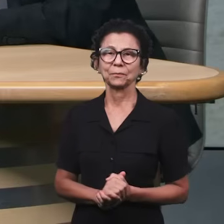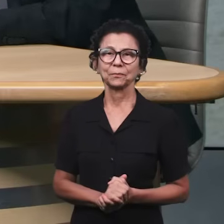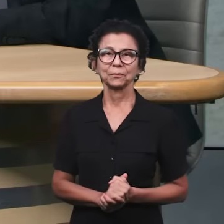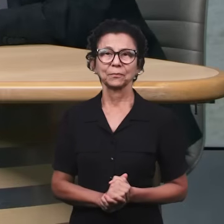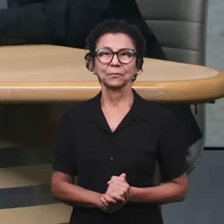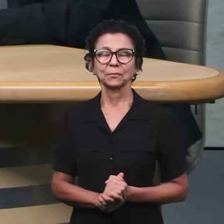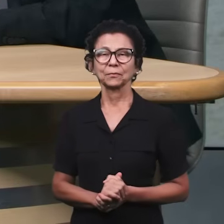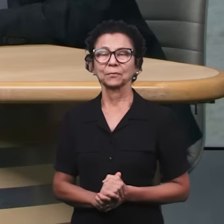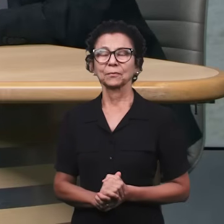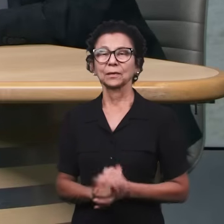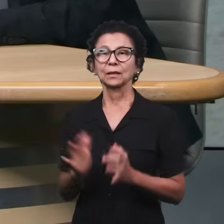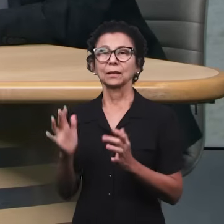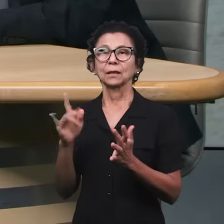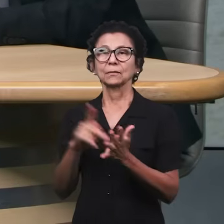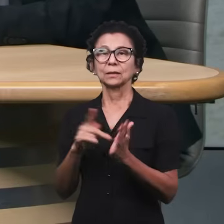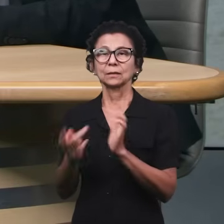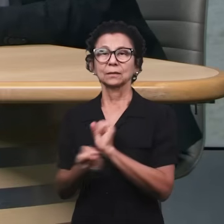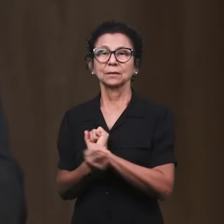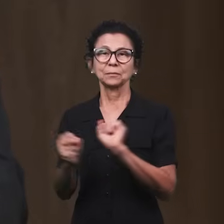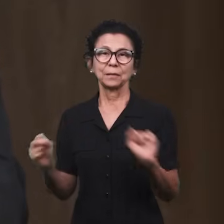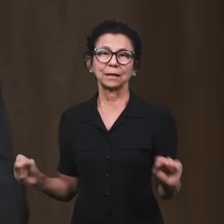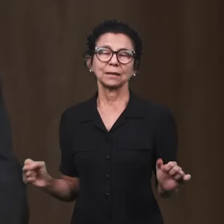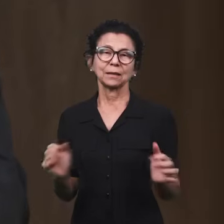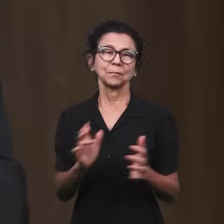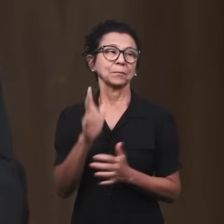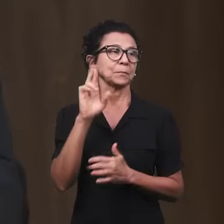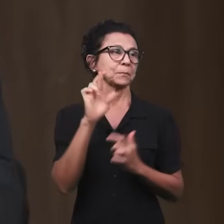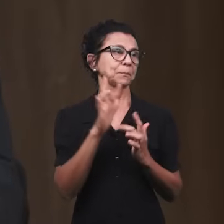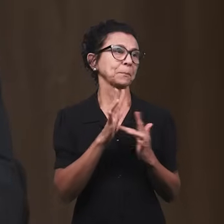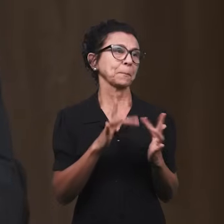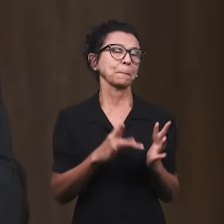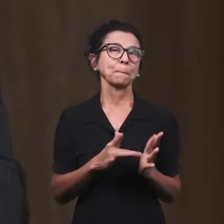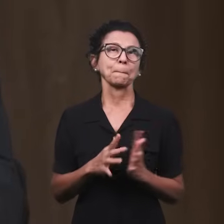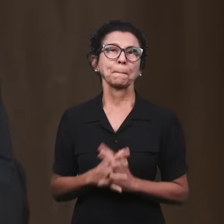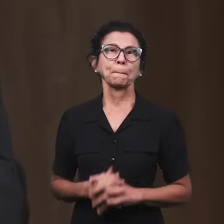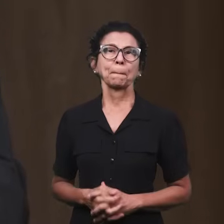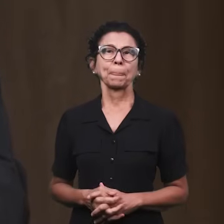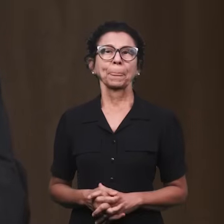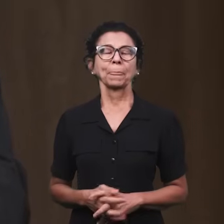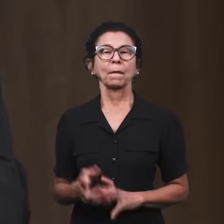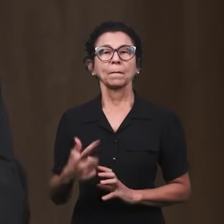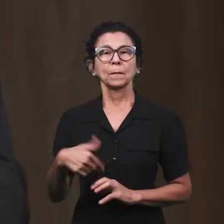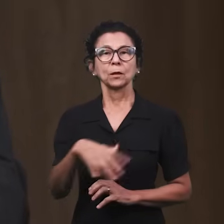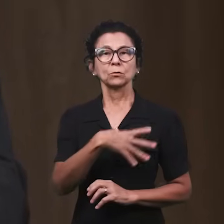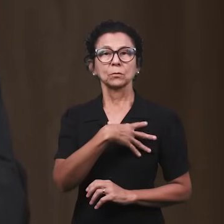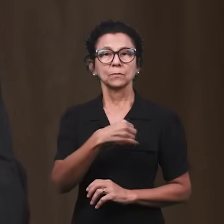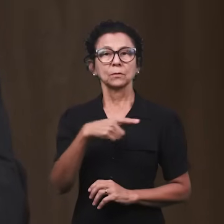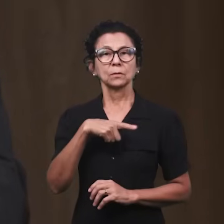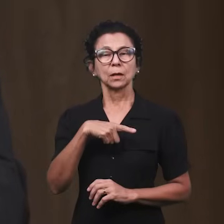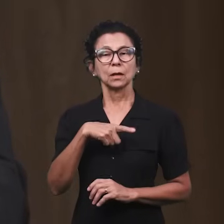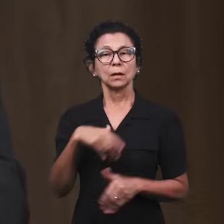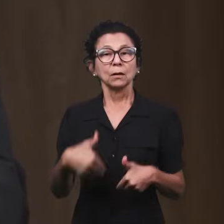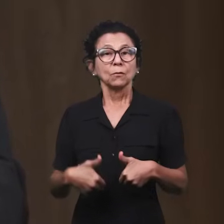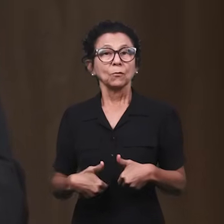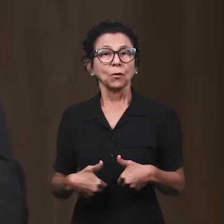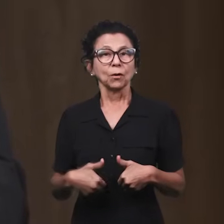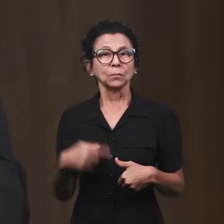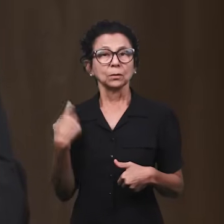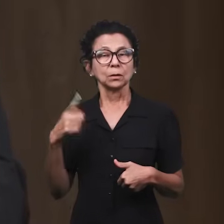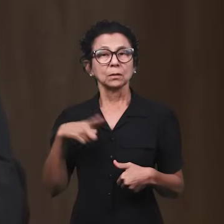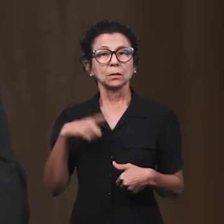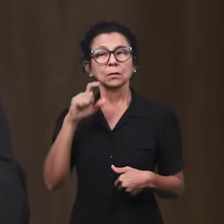Paz do Senhor, pastor Marcelo, Senhor. paz do Senhor a todos. Assim encerramos. Nossos filhos têm fome e nós temos